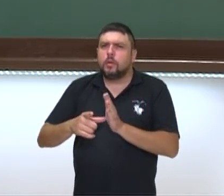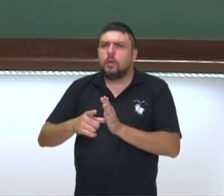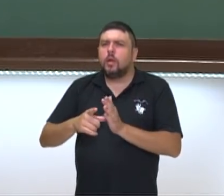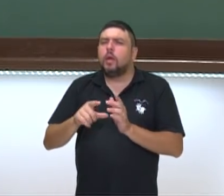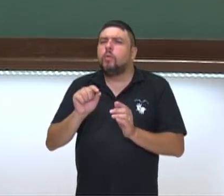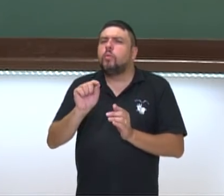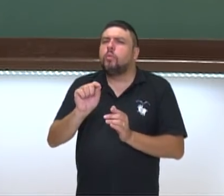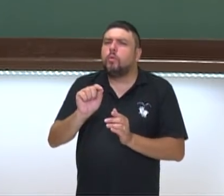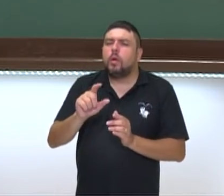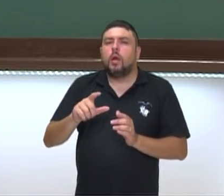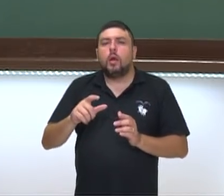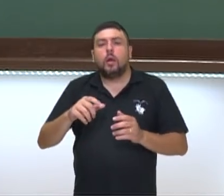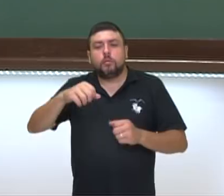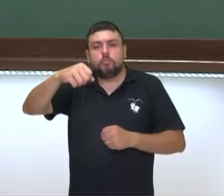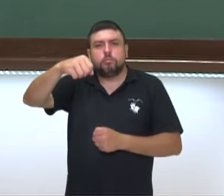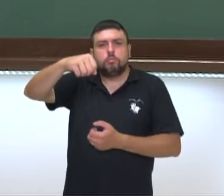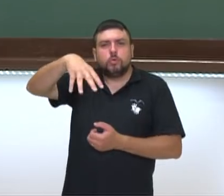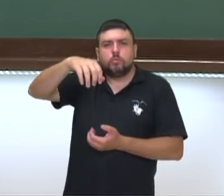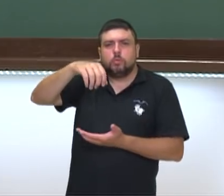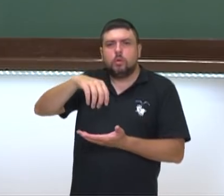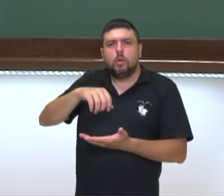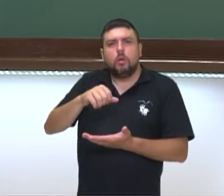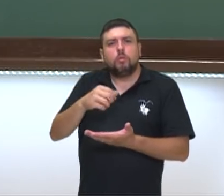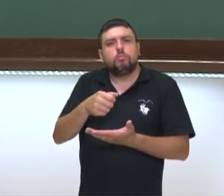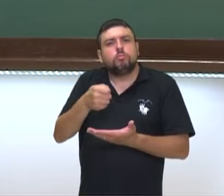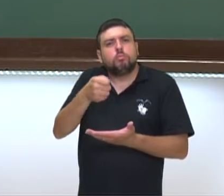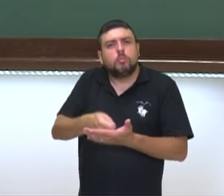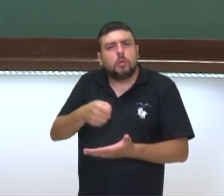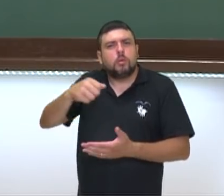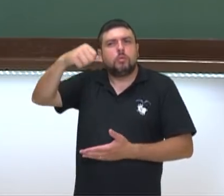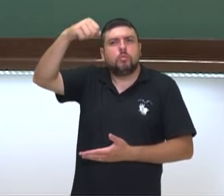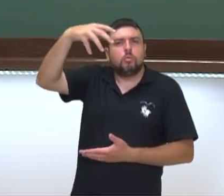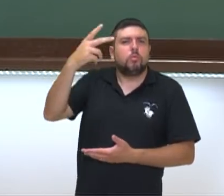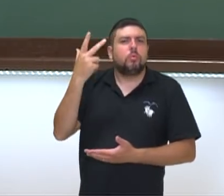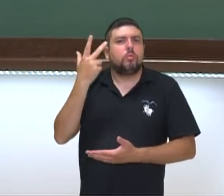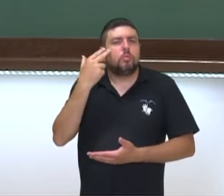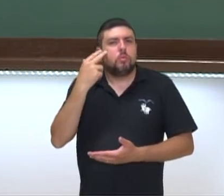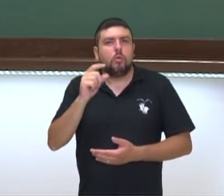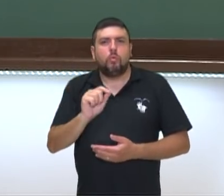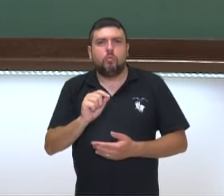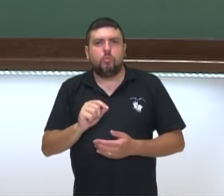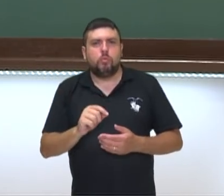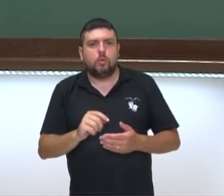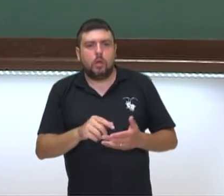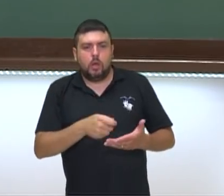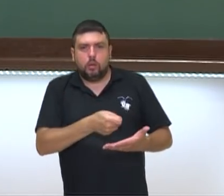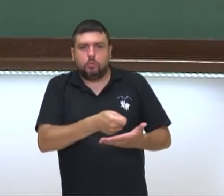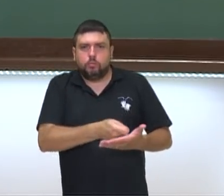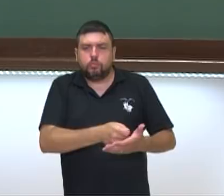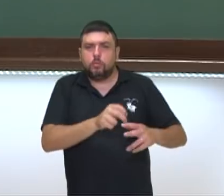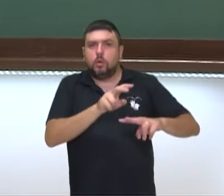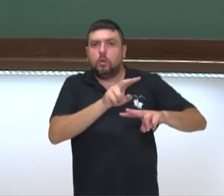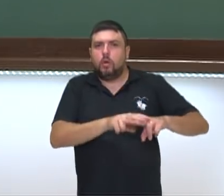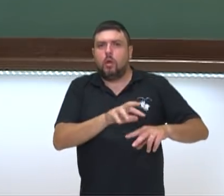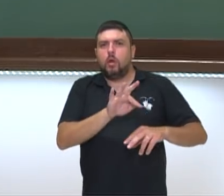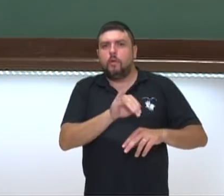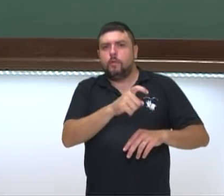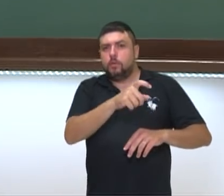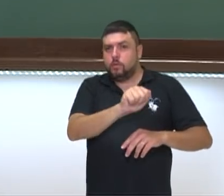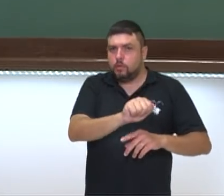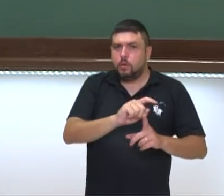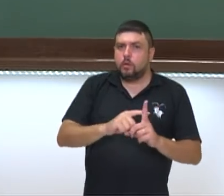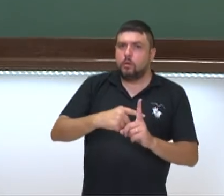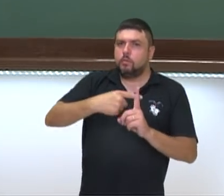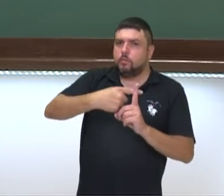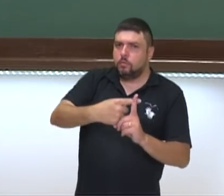luz normal que a gente tem, que tem uma parte fixa, que é um consumo mínimo, e mais a parte